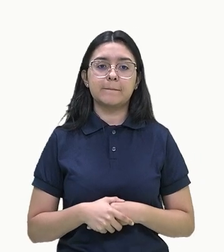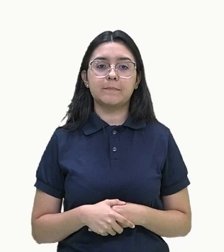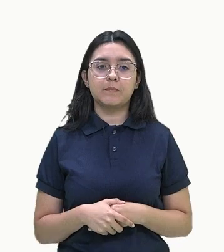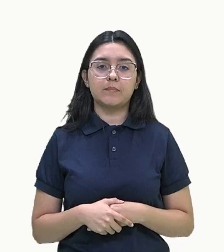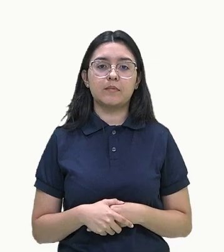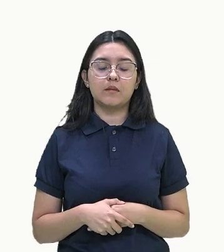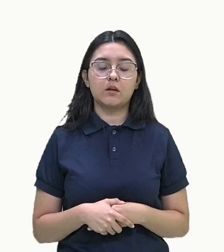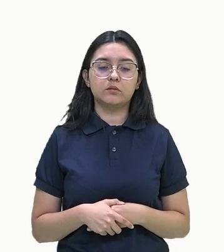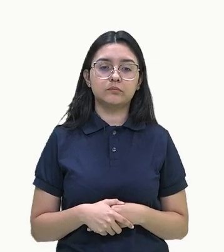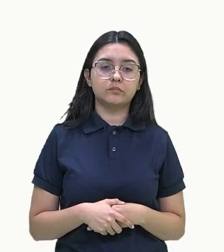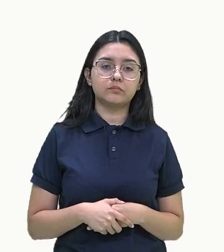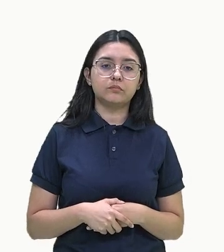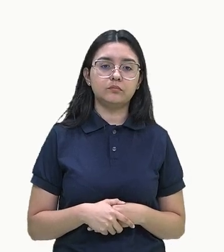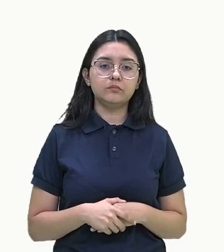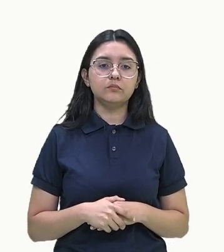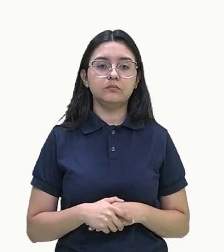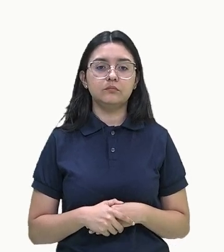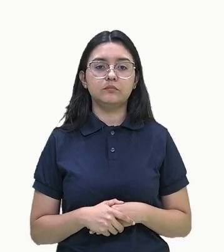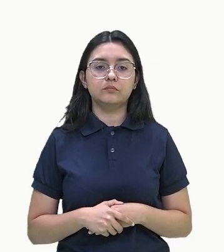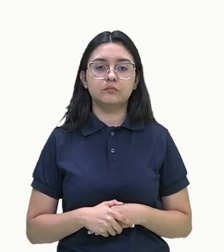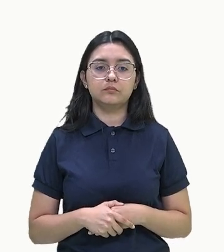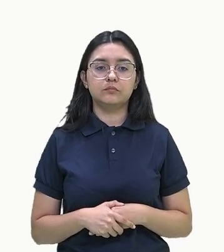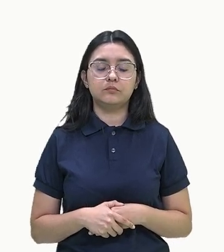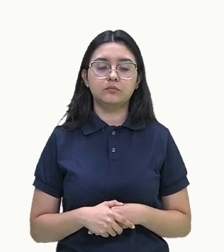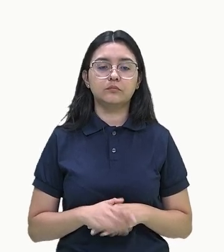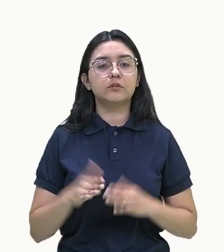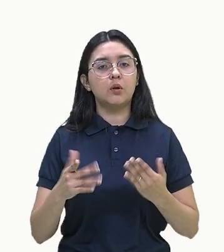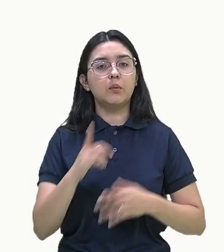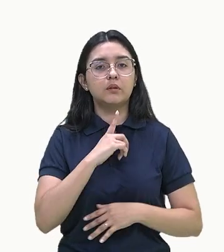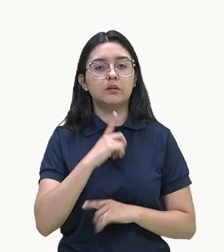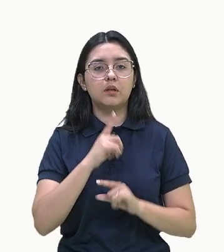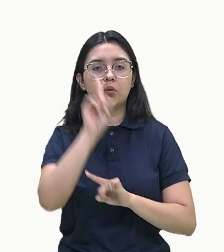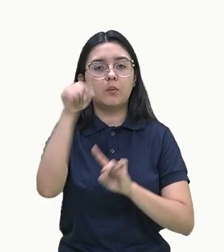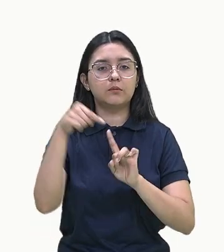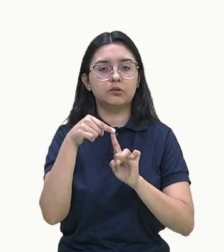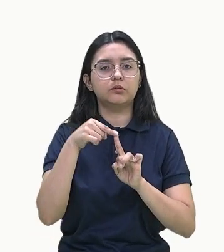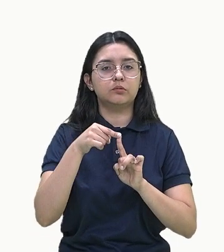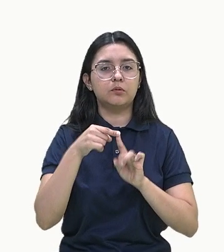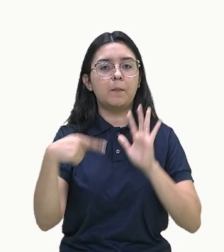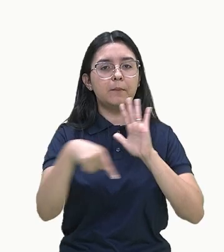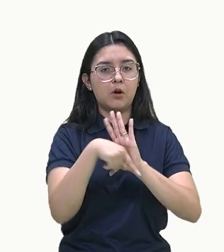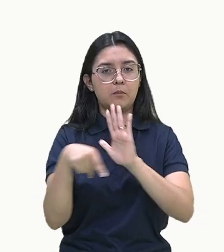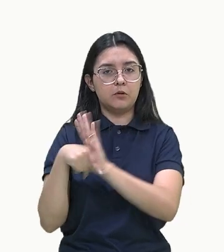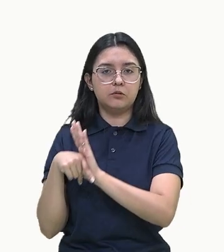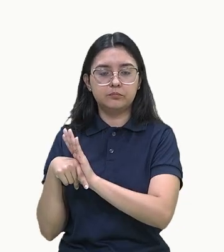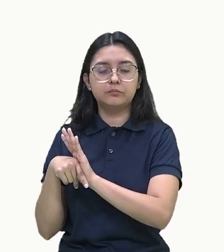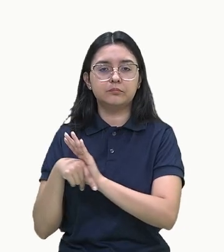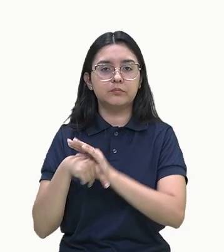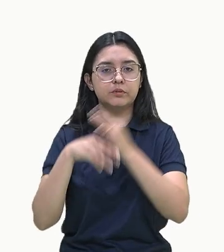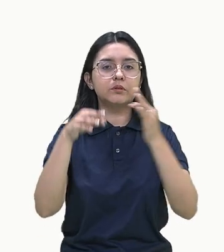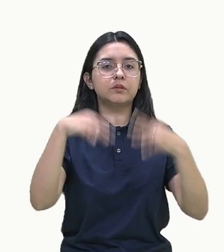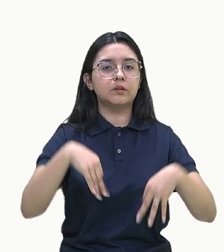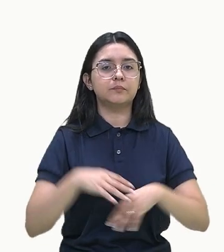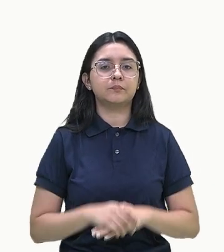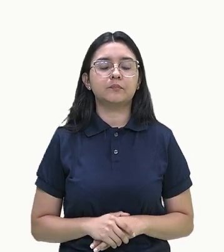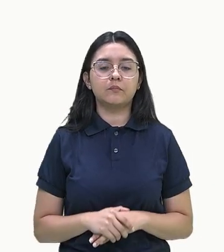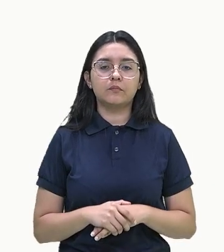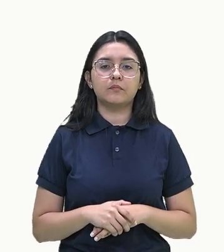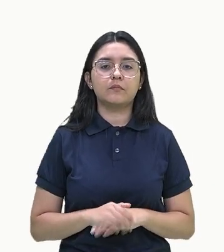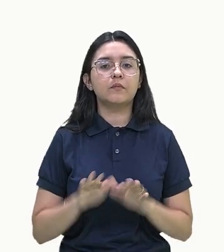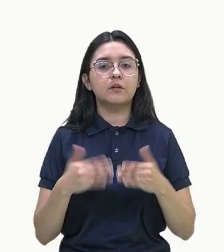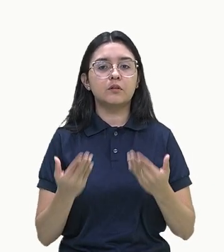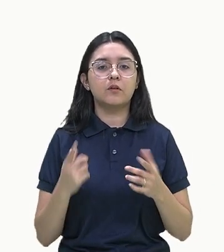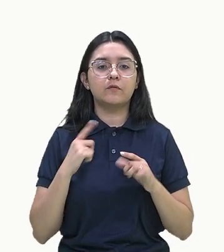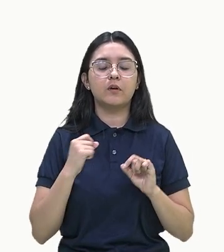né, inferiores, eles possuem funções específicas, ok? Então, essa daí foi a